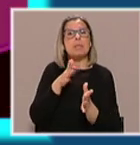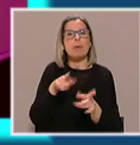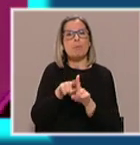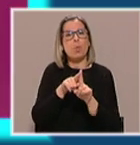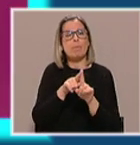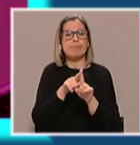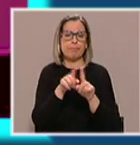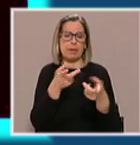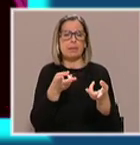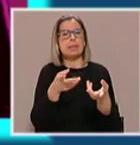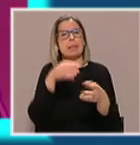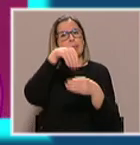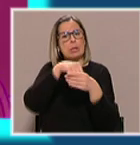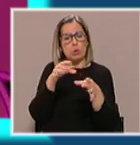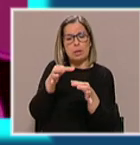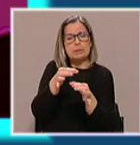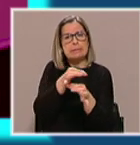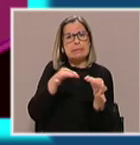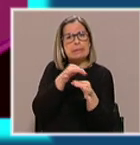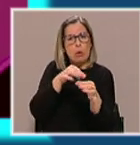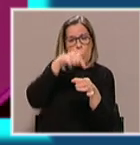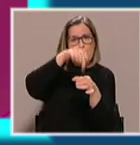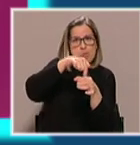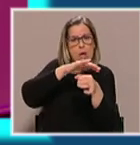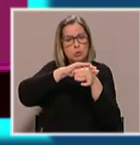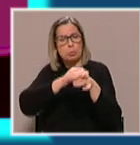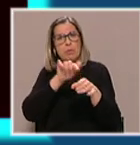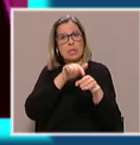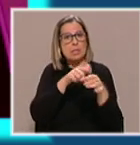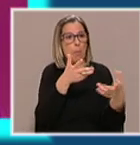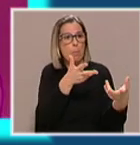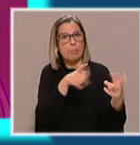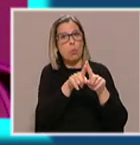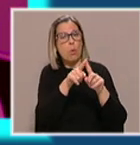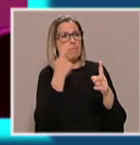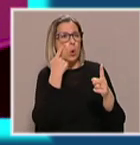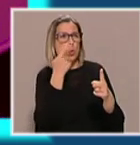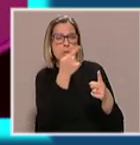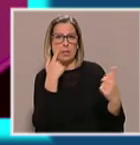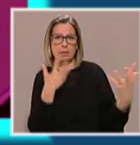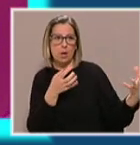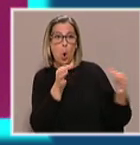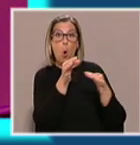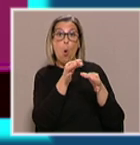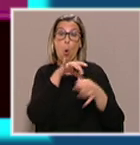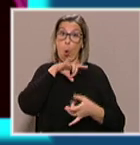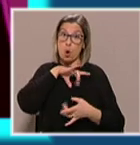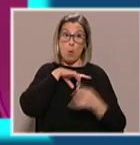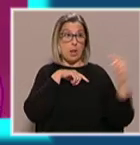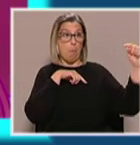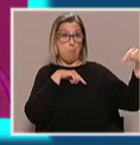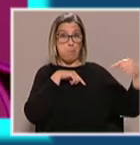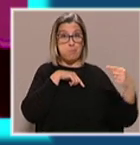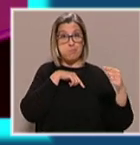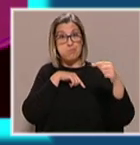proteínas especiais no interior ou na superfície da célula. Estes receptores reconhecem hormonas específicas quando elas passam